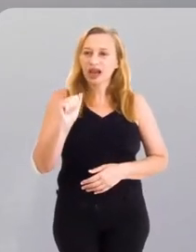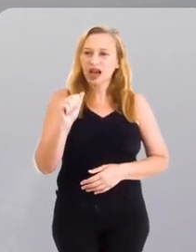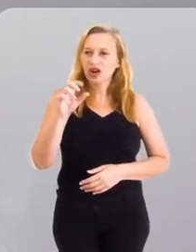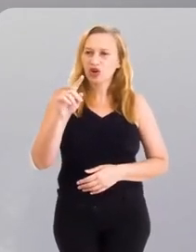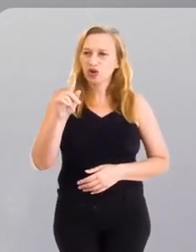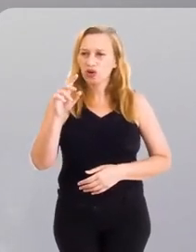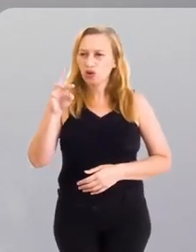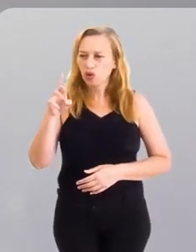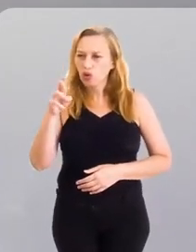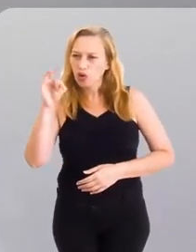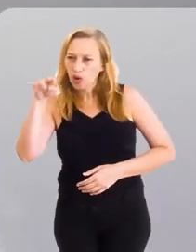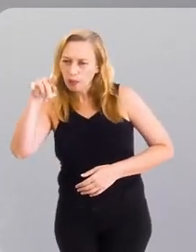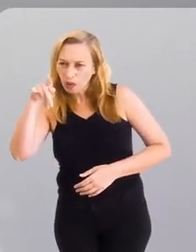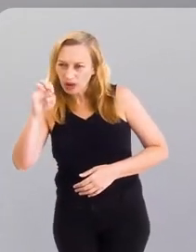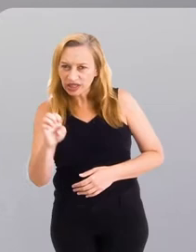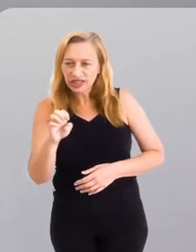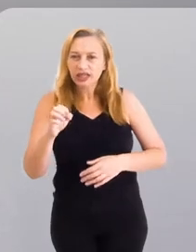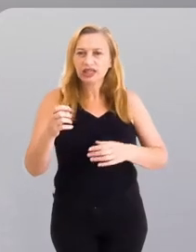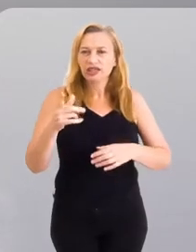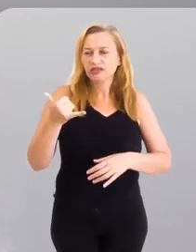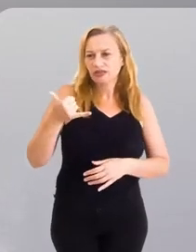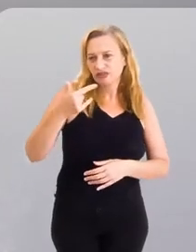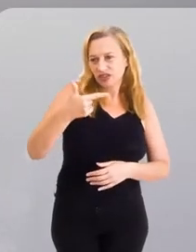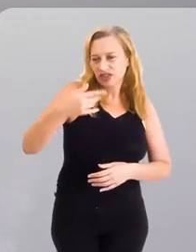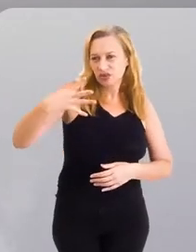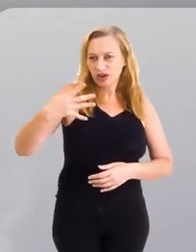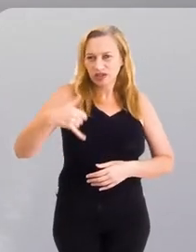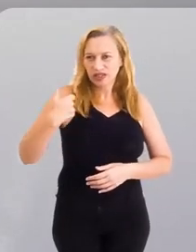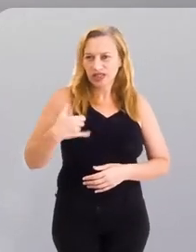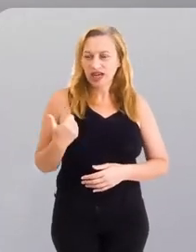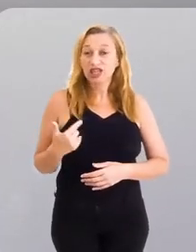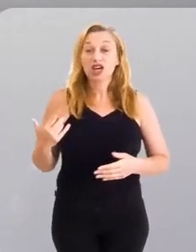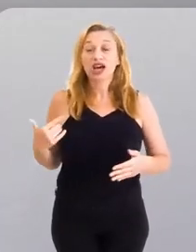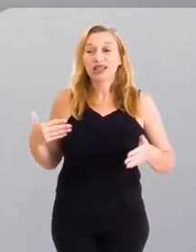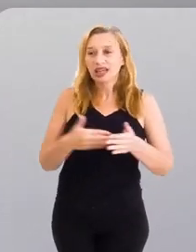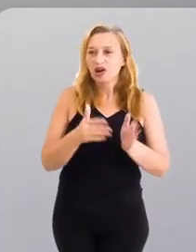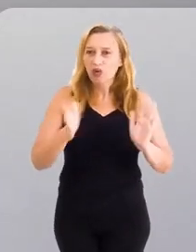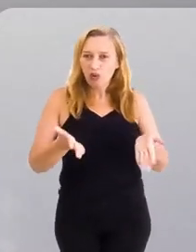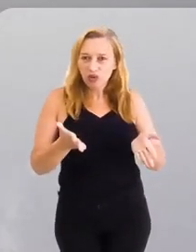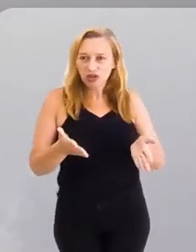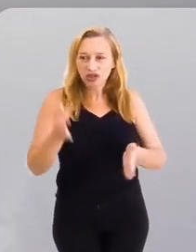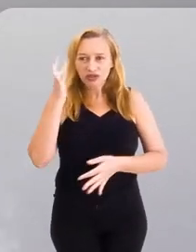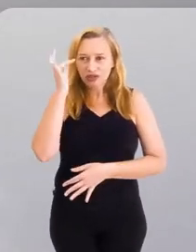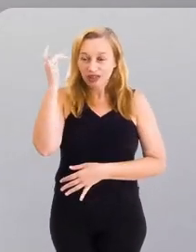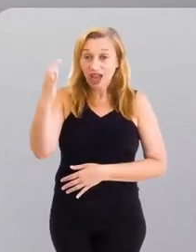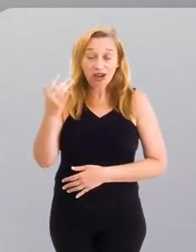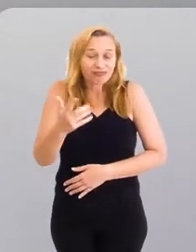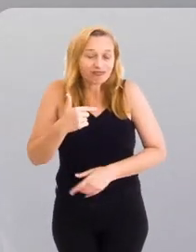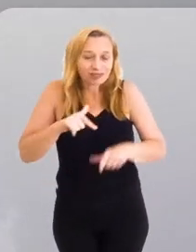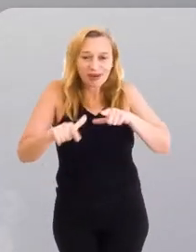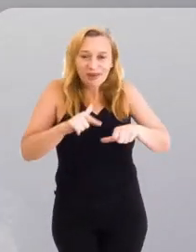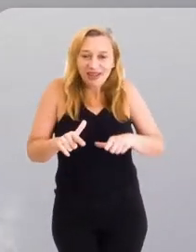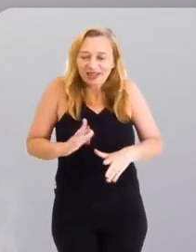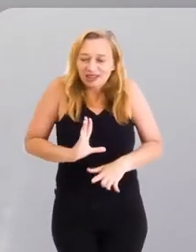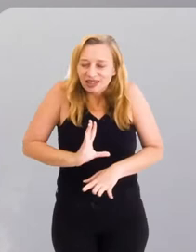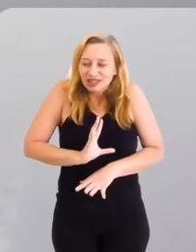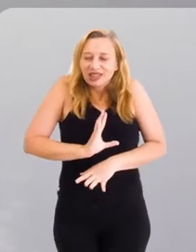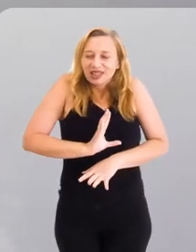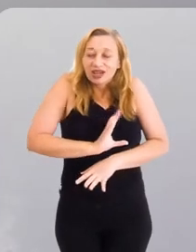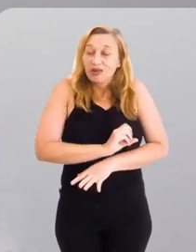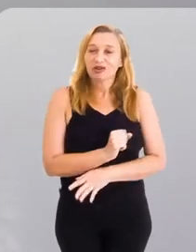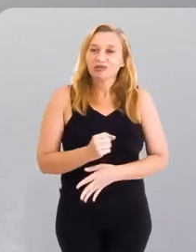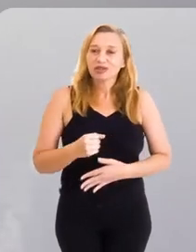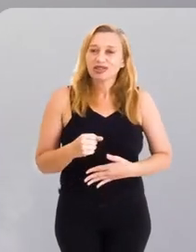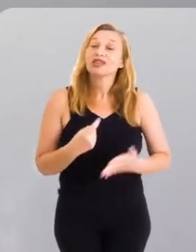Nova Acrópole. E entrei com essa idade, 24 anos, e estou até hoje ininterruptamente. Que é um trabalho que me